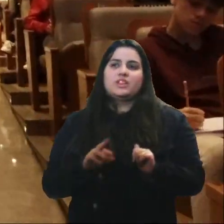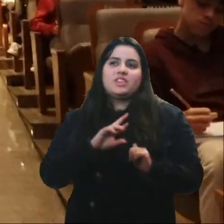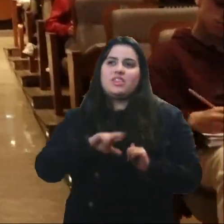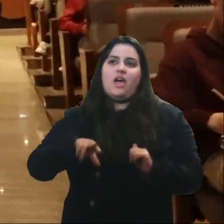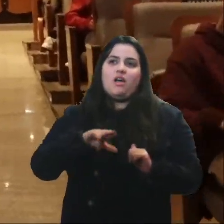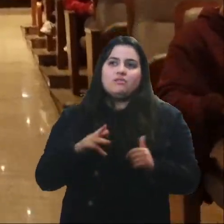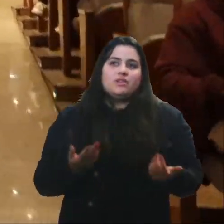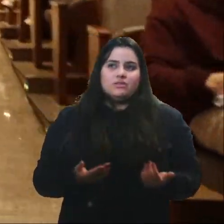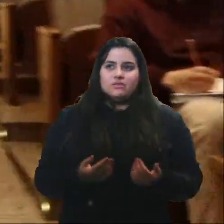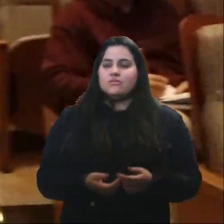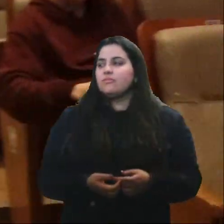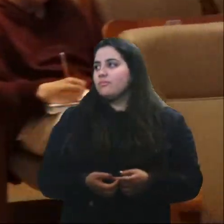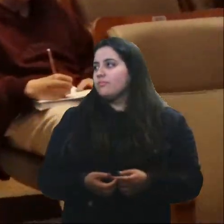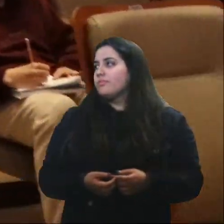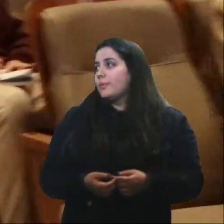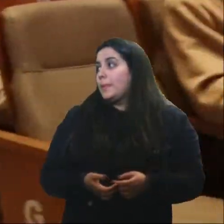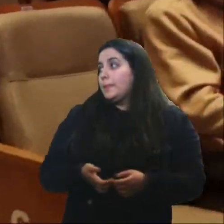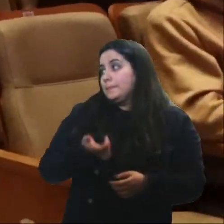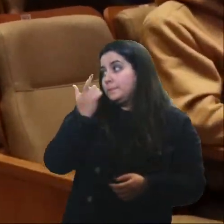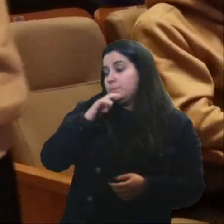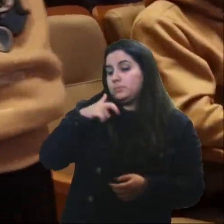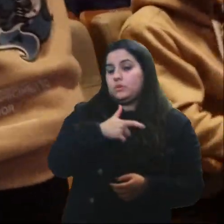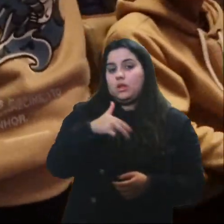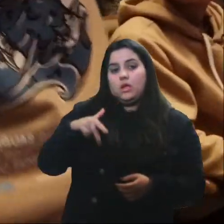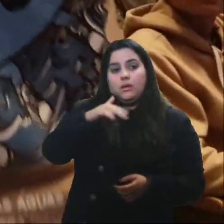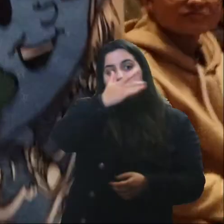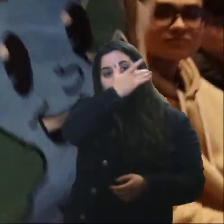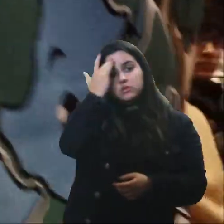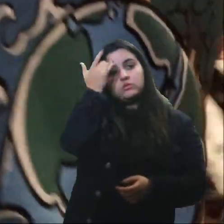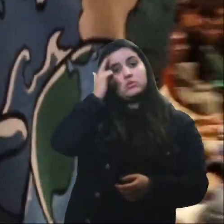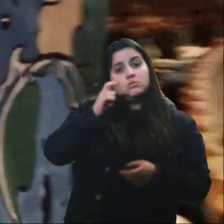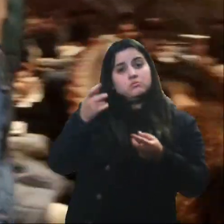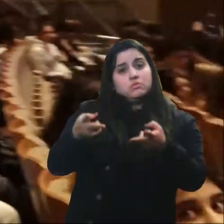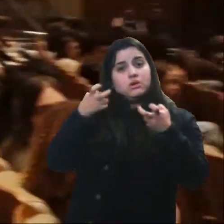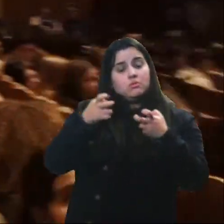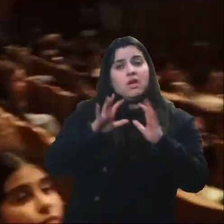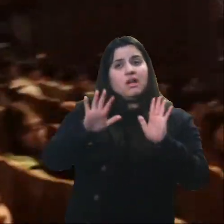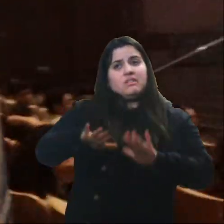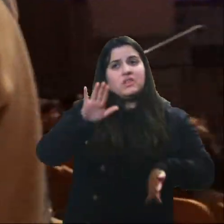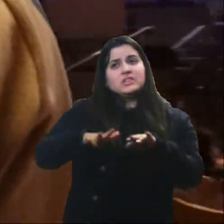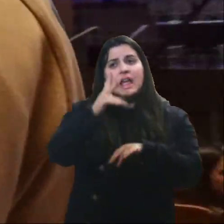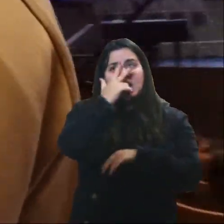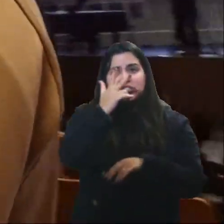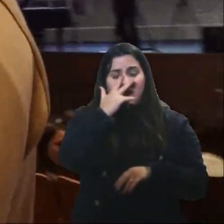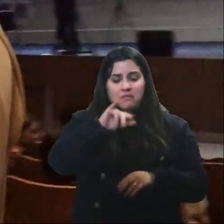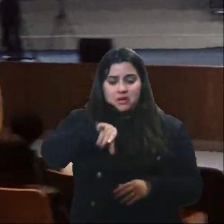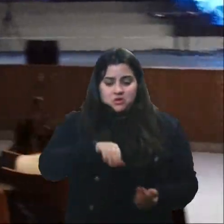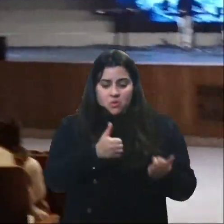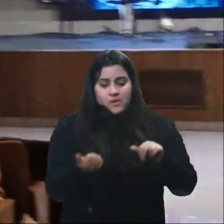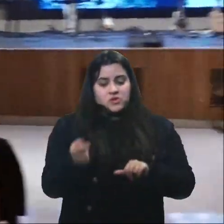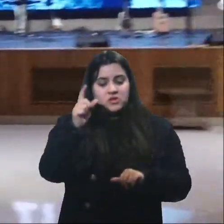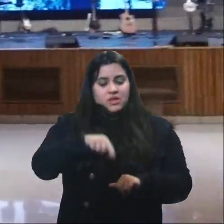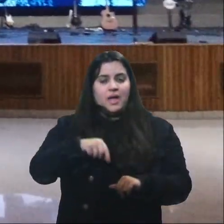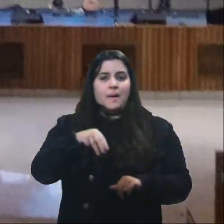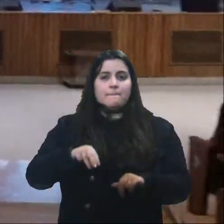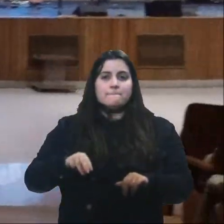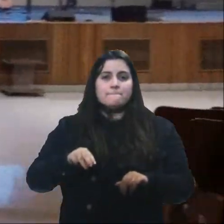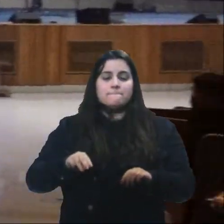Onde ele andava, as pessoas viam, tanto que achavam que João Batista era o Messias. Ele falou, não sou eu.